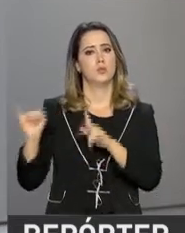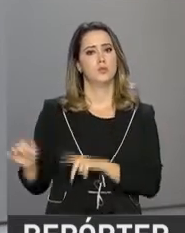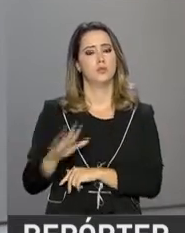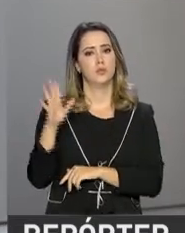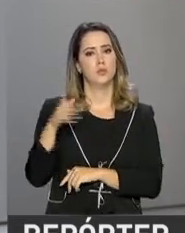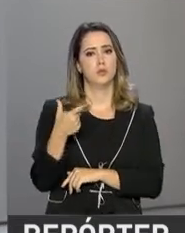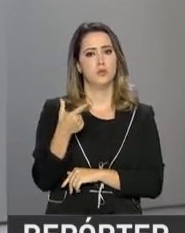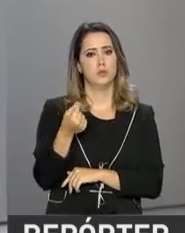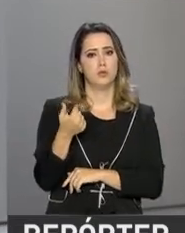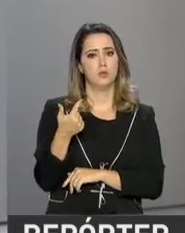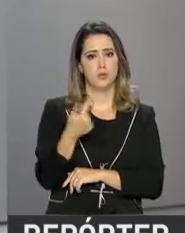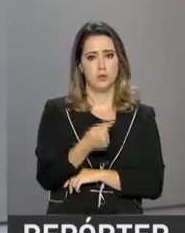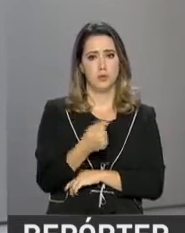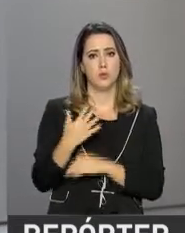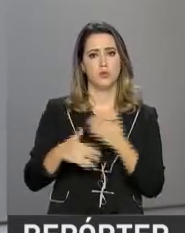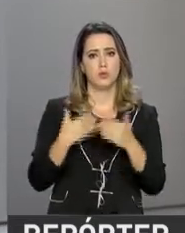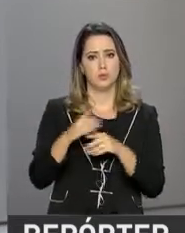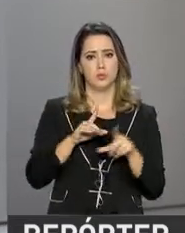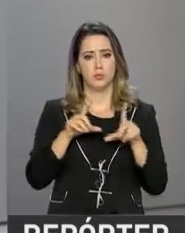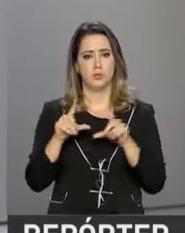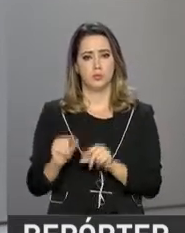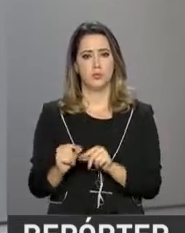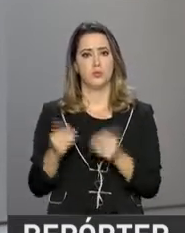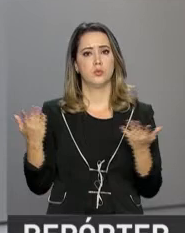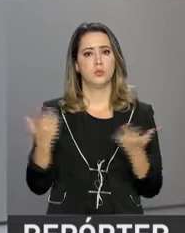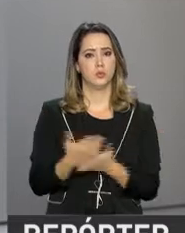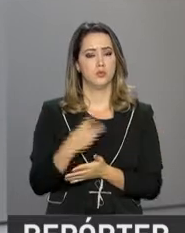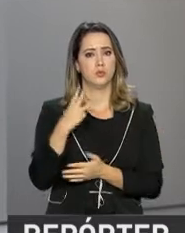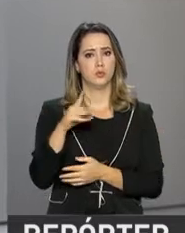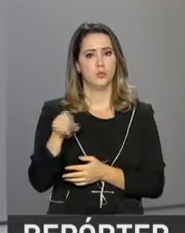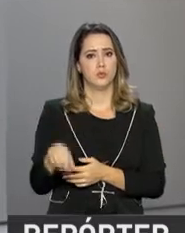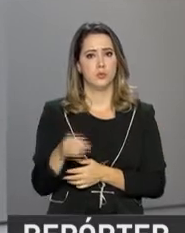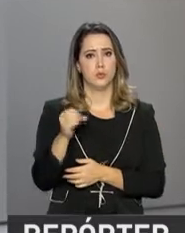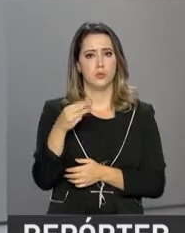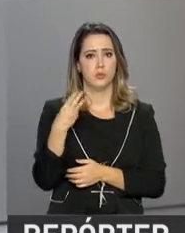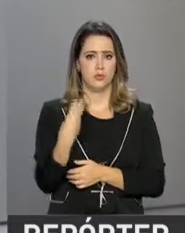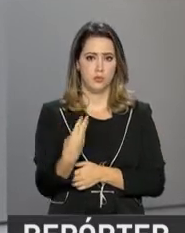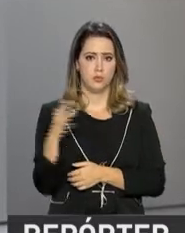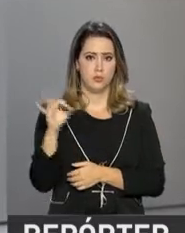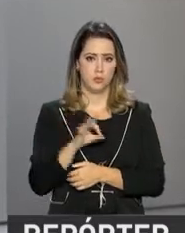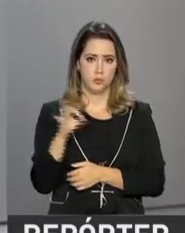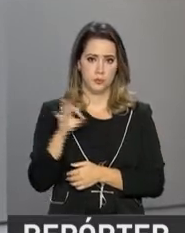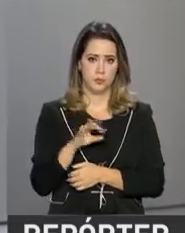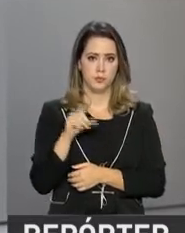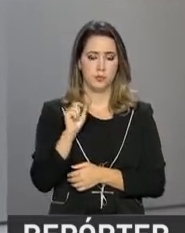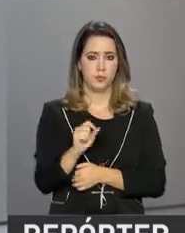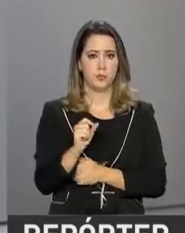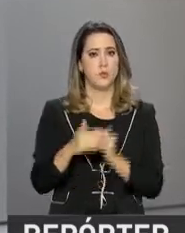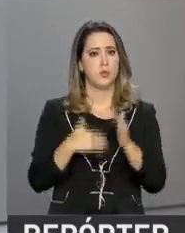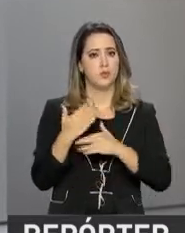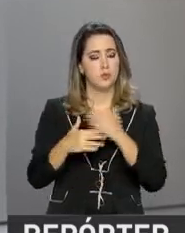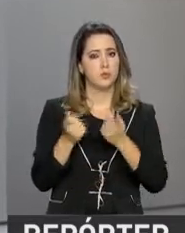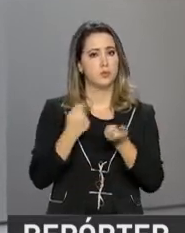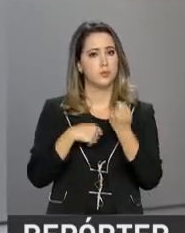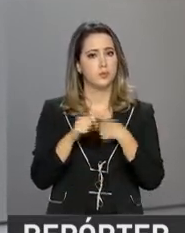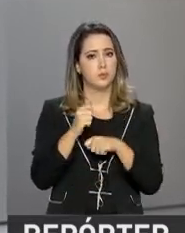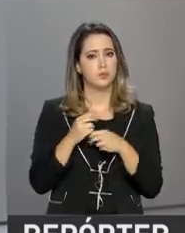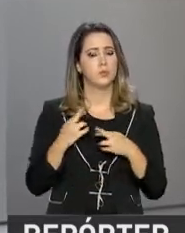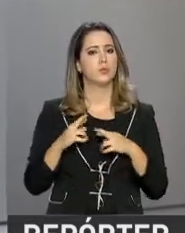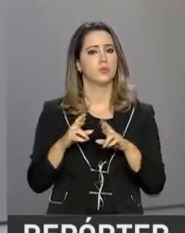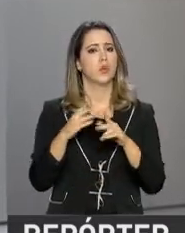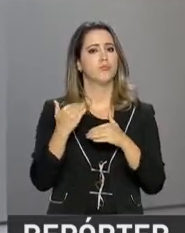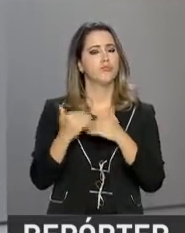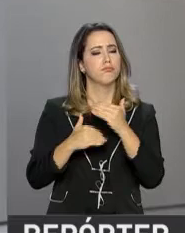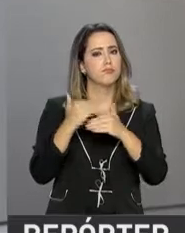inflação de 2017 continua caindo e agora de 13,03 por cento para o crescimento da economia a estimativa